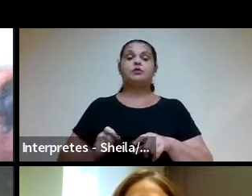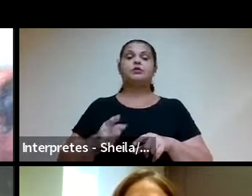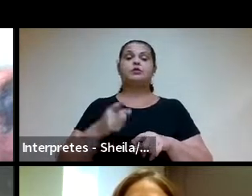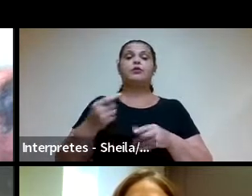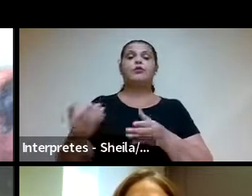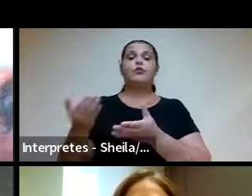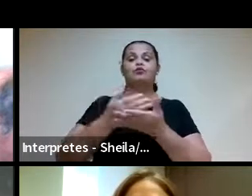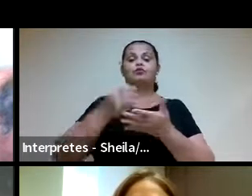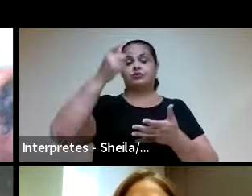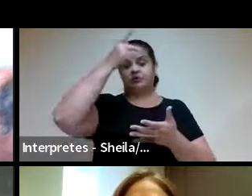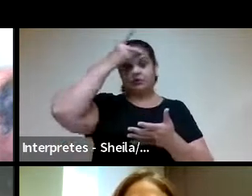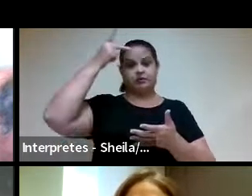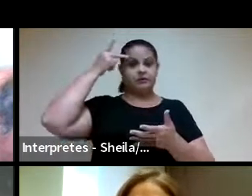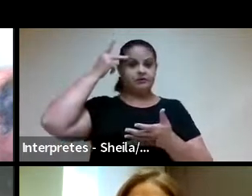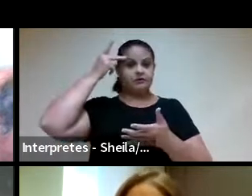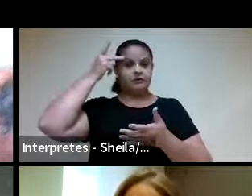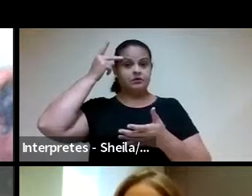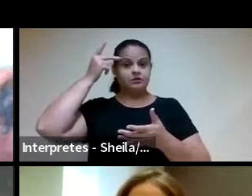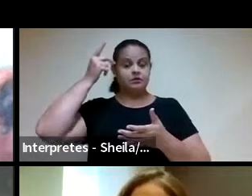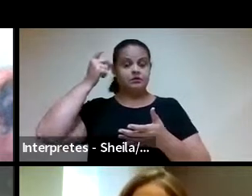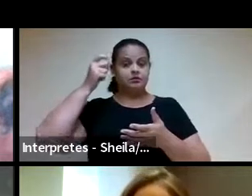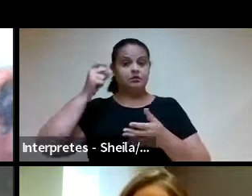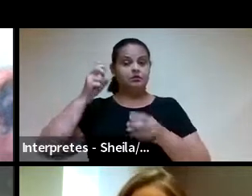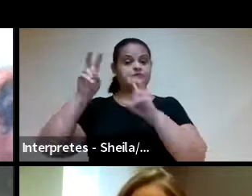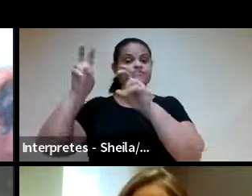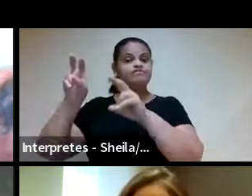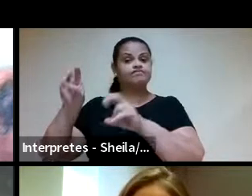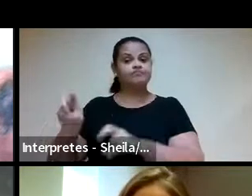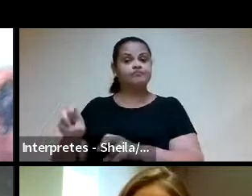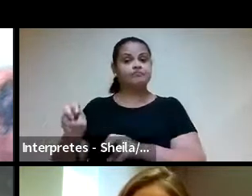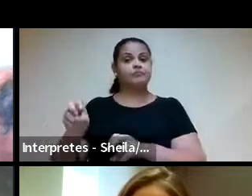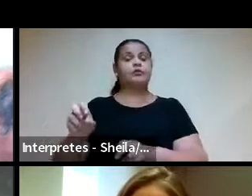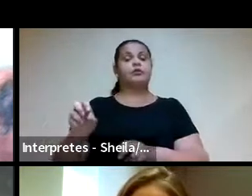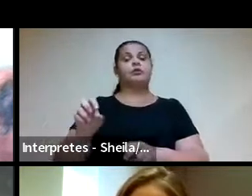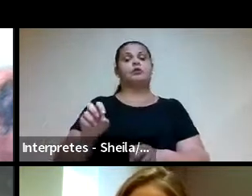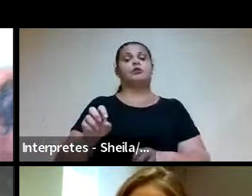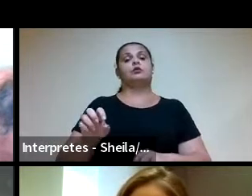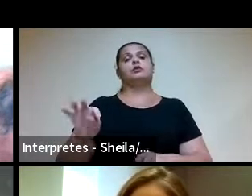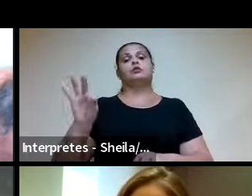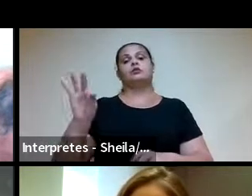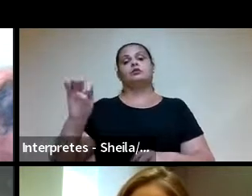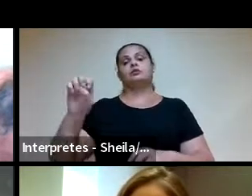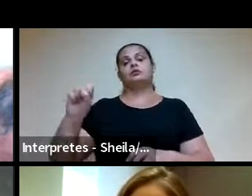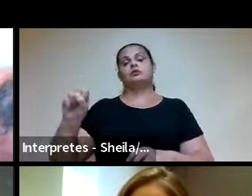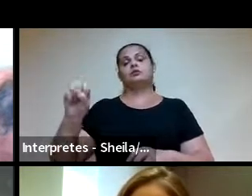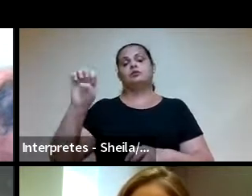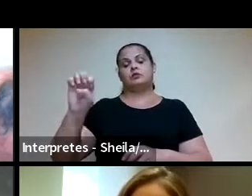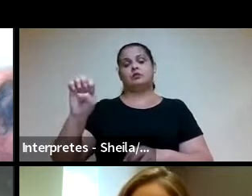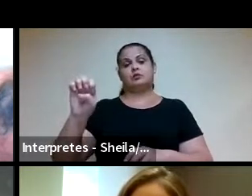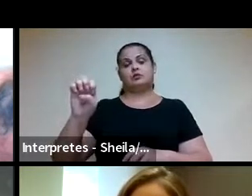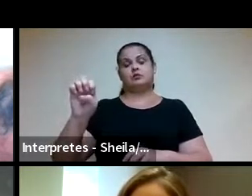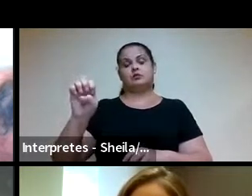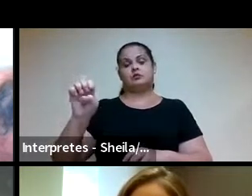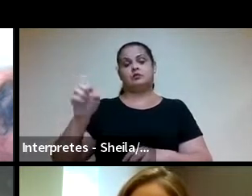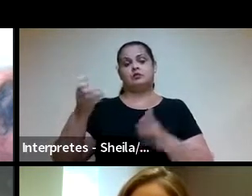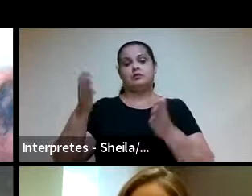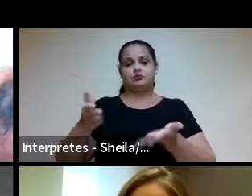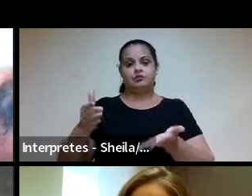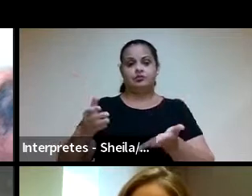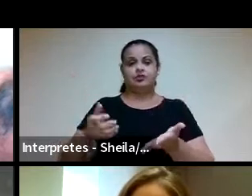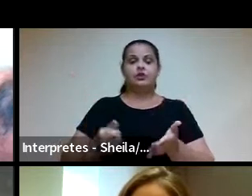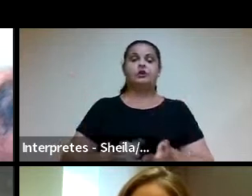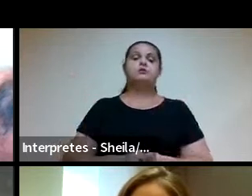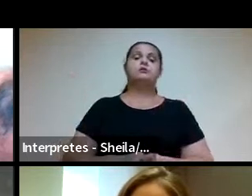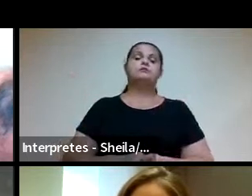é preciso frisar que o Supremo Tribunal Federal já reiterou a validade dessa